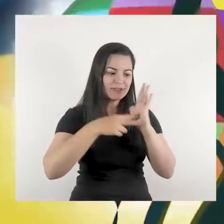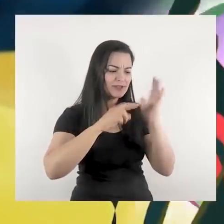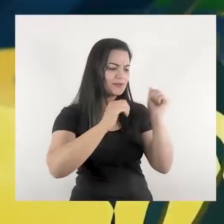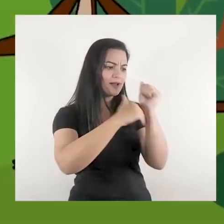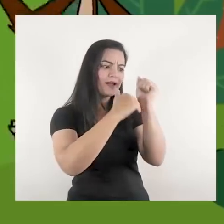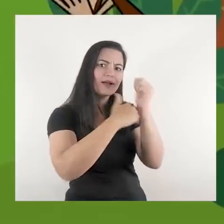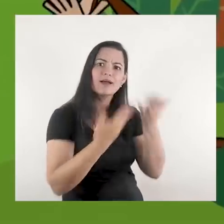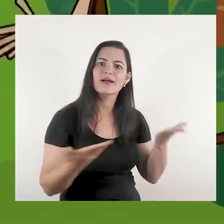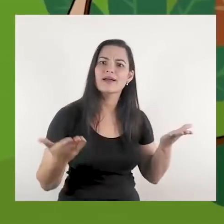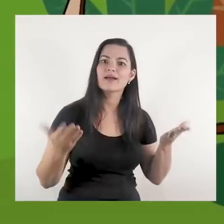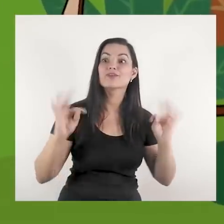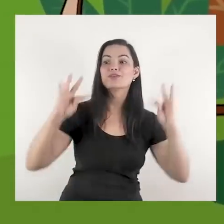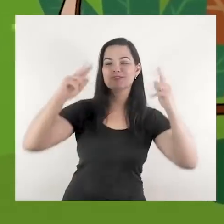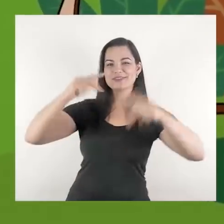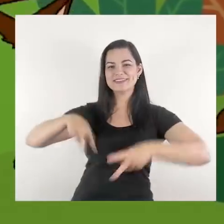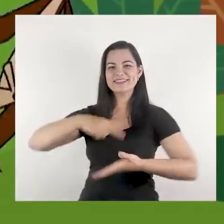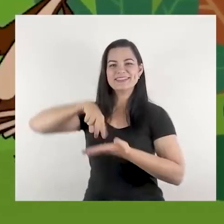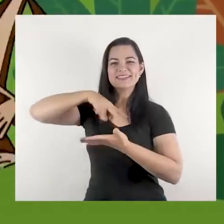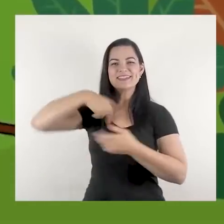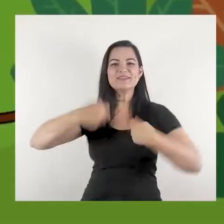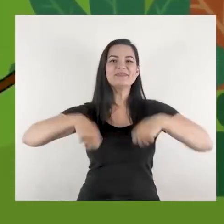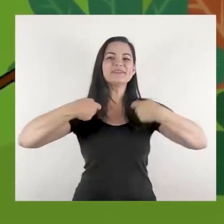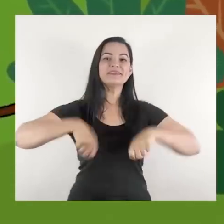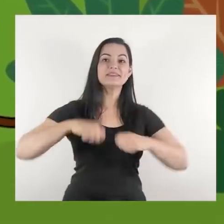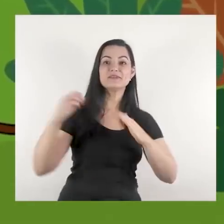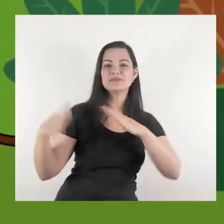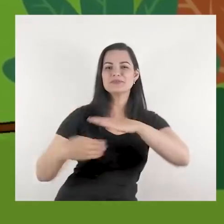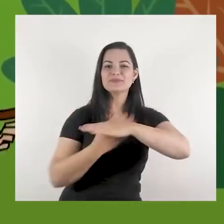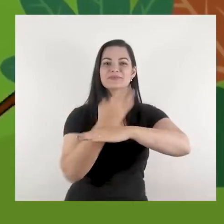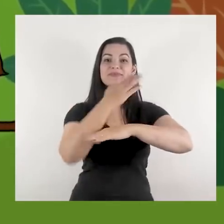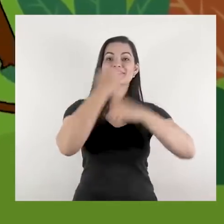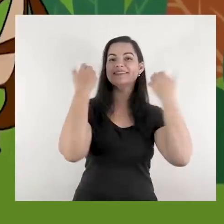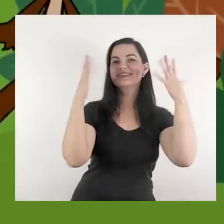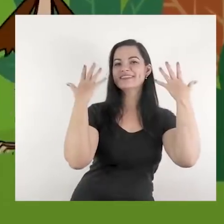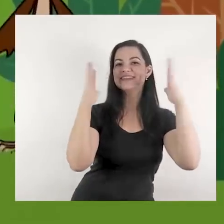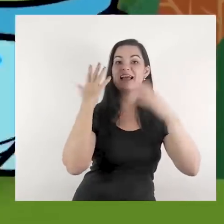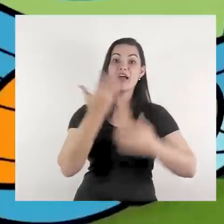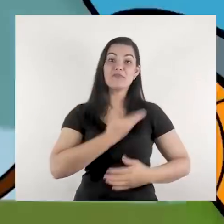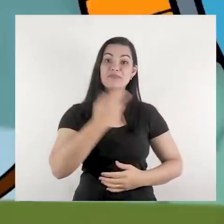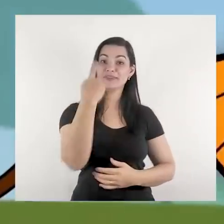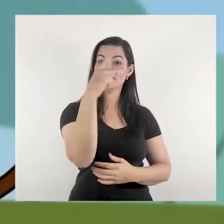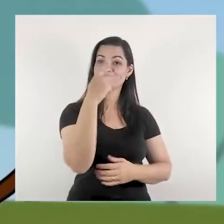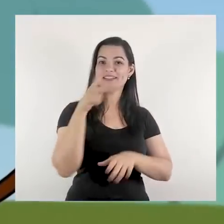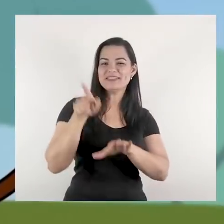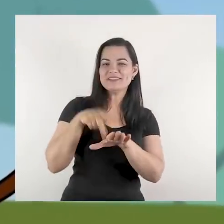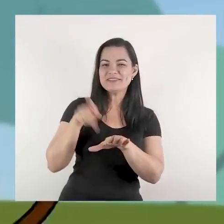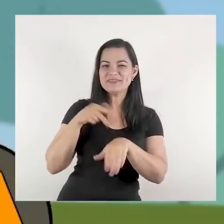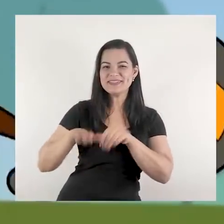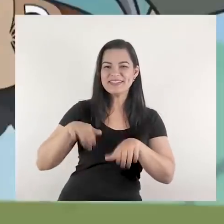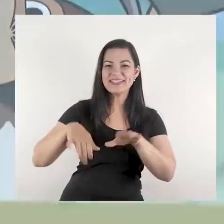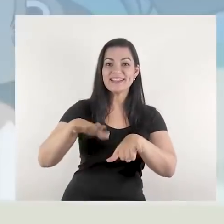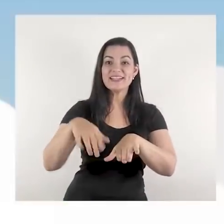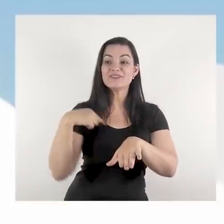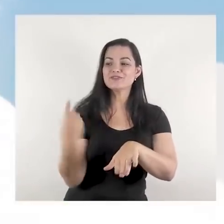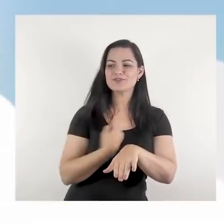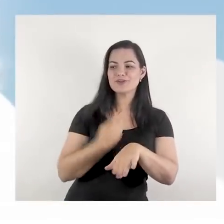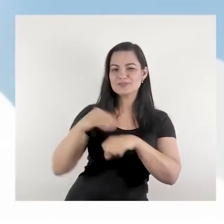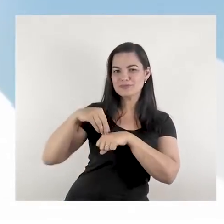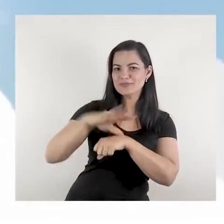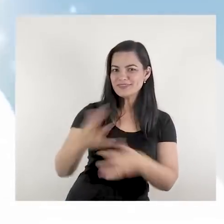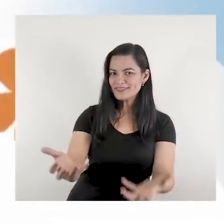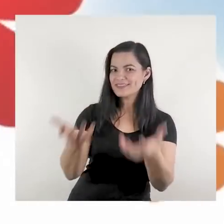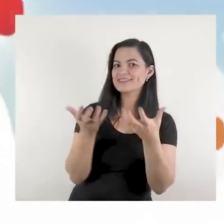o mistério, todo mundo vai dançar. Peixonauta, bate palma, os amigos batem o pé.